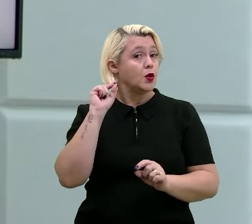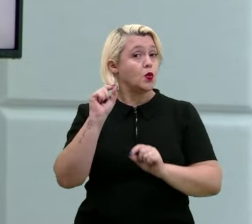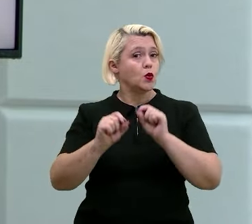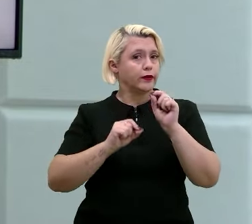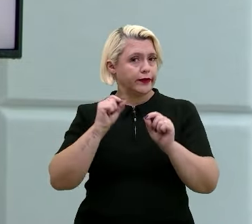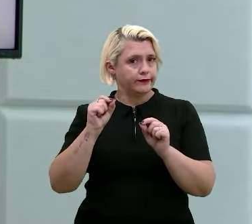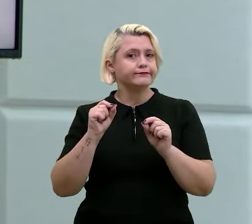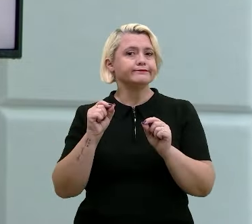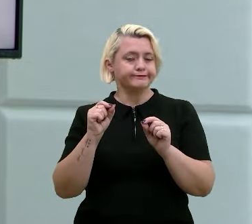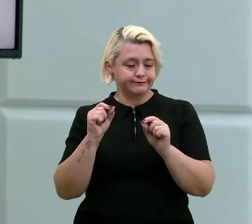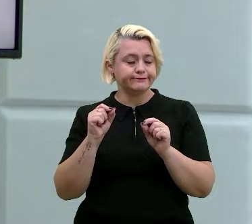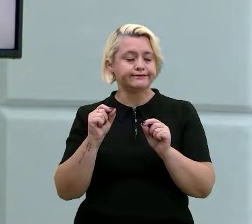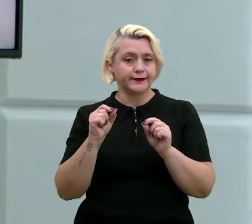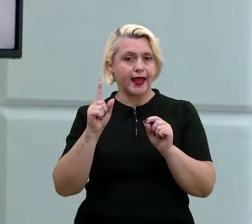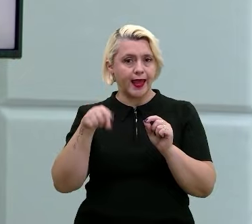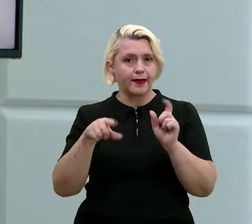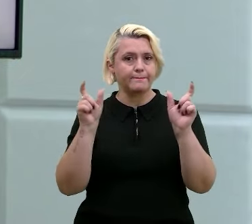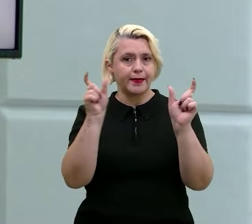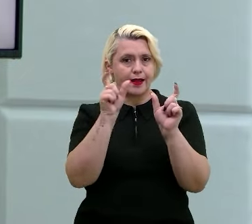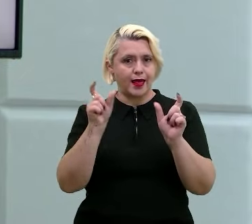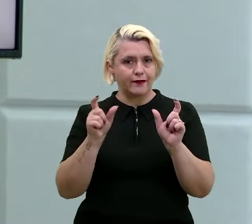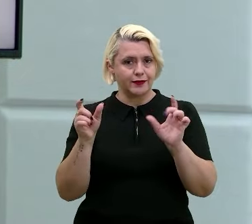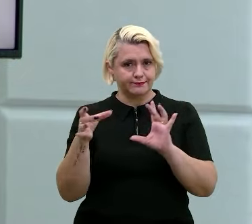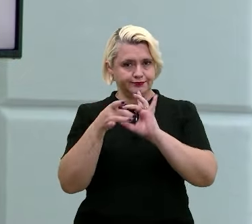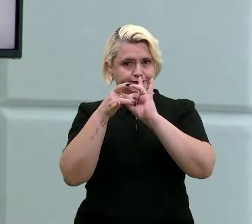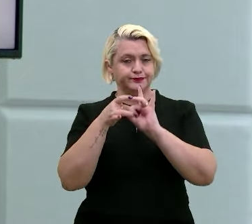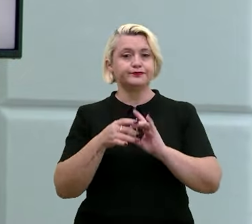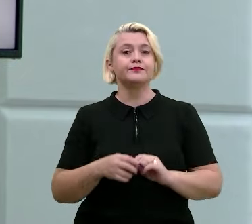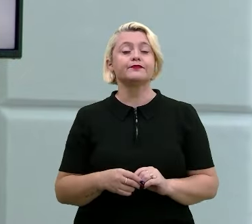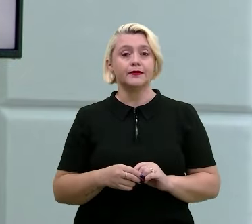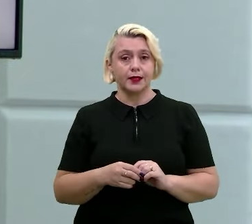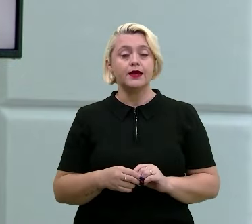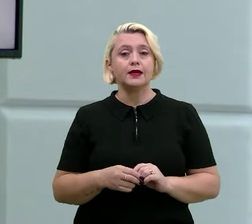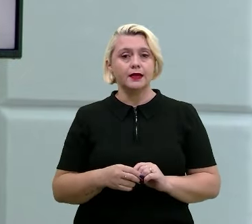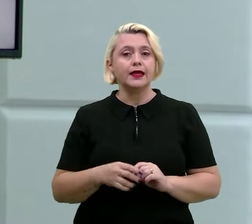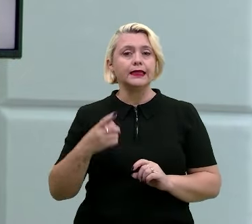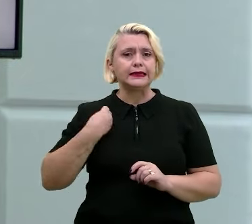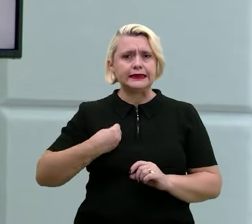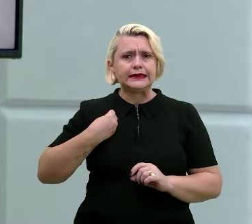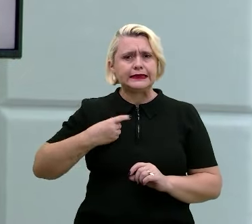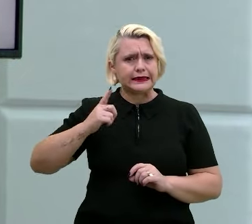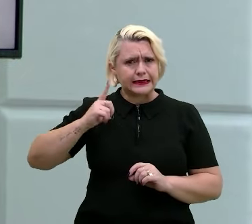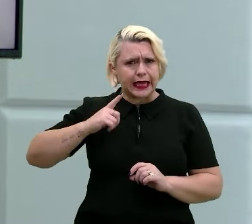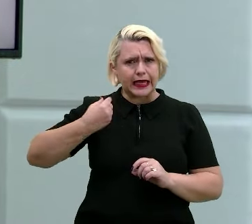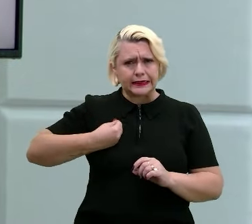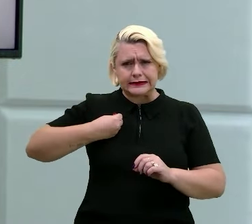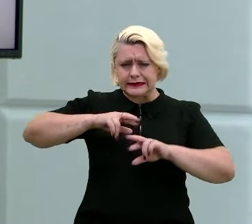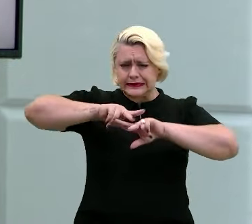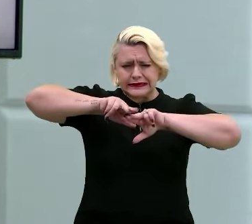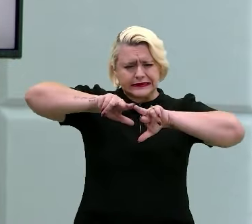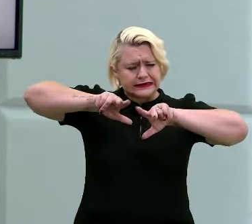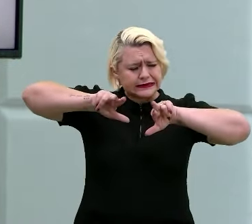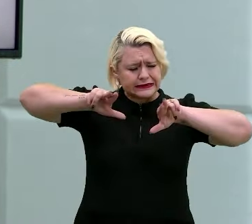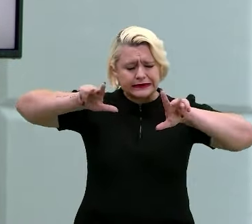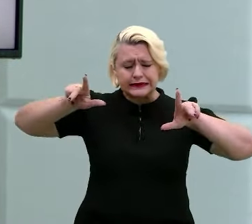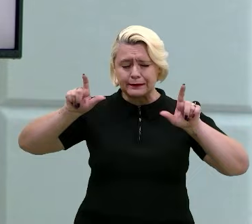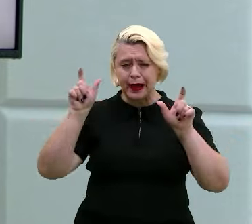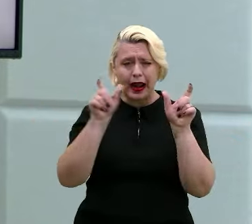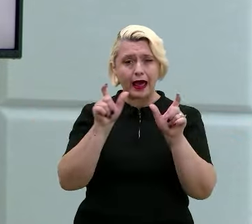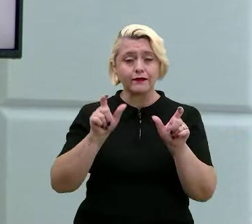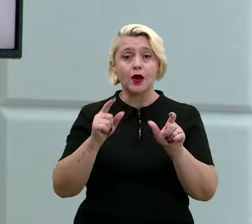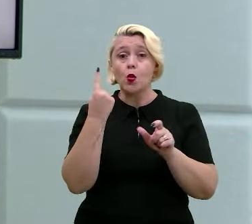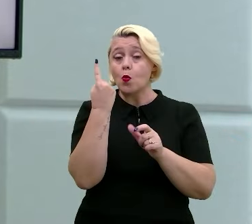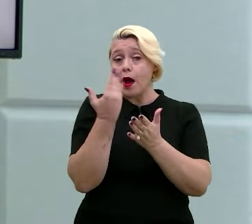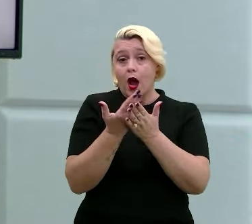e nem deixar de lado são esses elementos. Eles existem muitos, muitos, muitos, muitos elementos. Numa aula, a gente